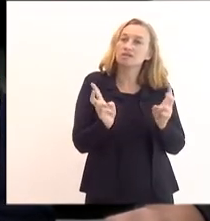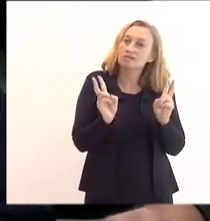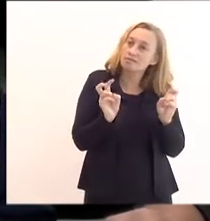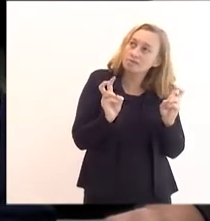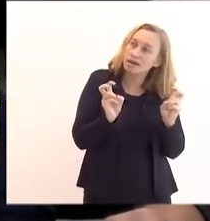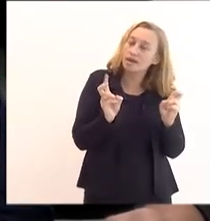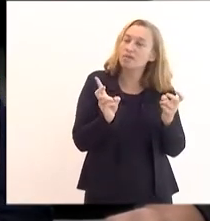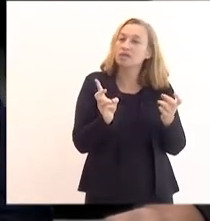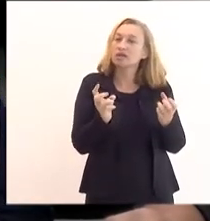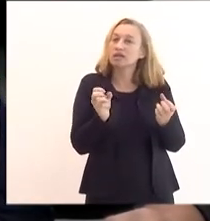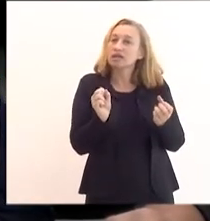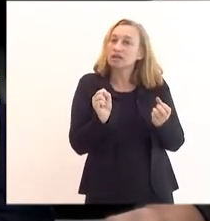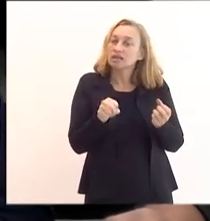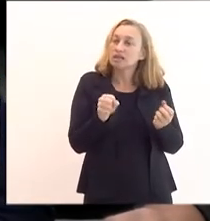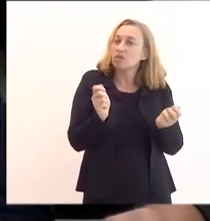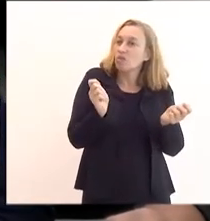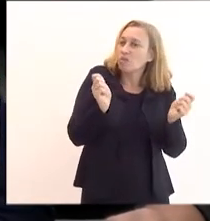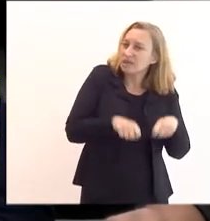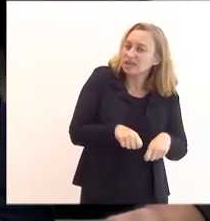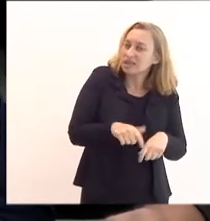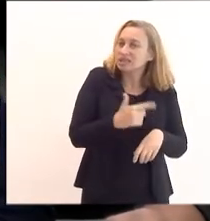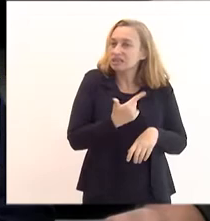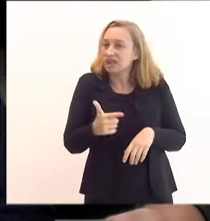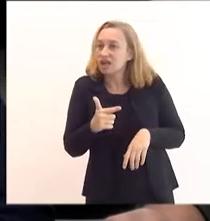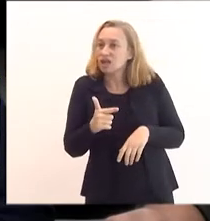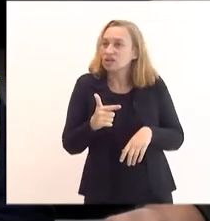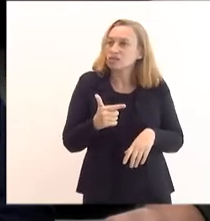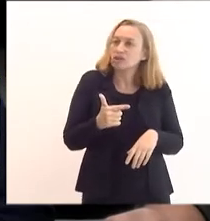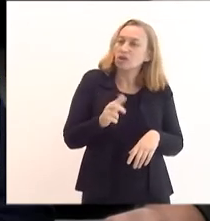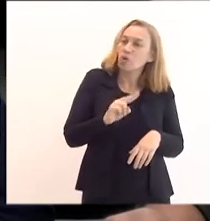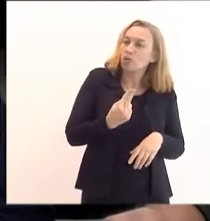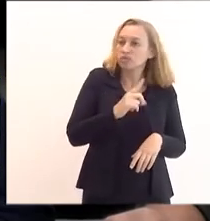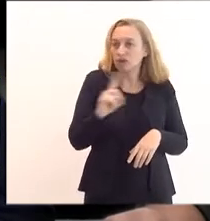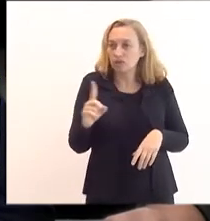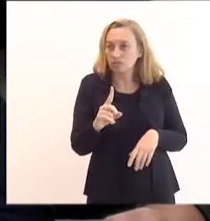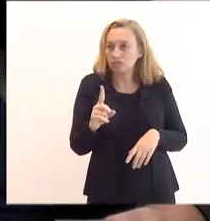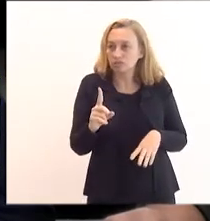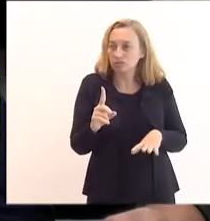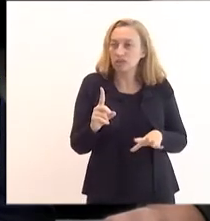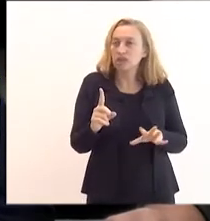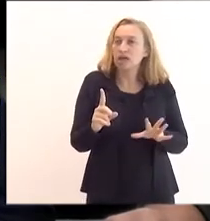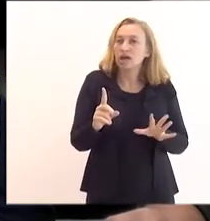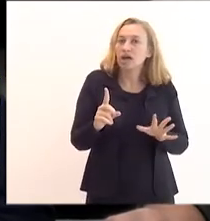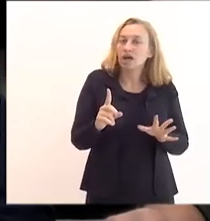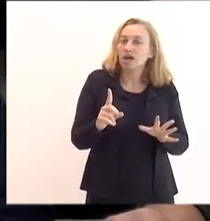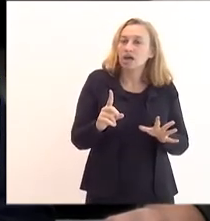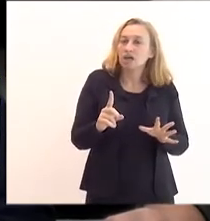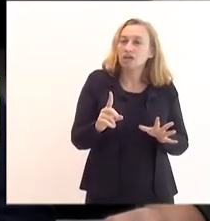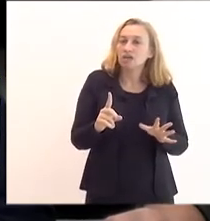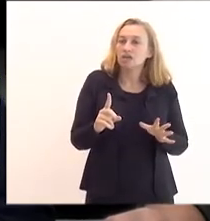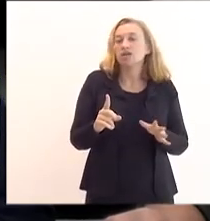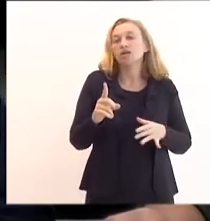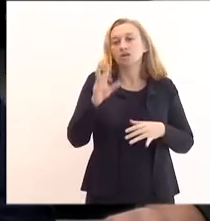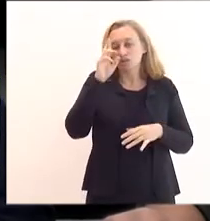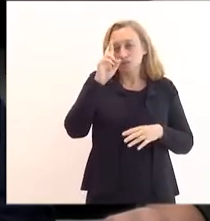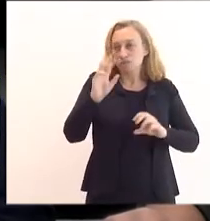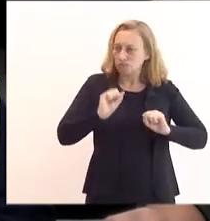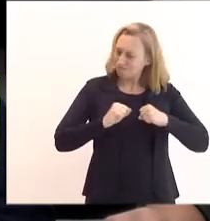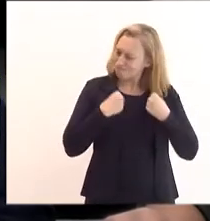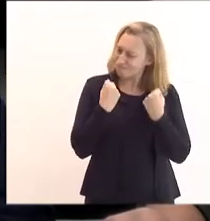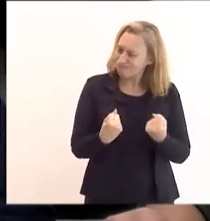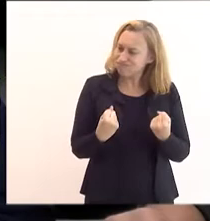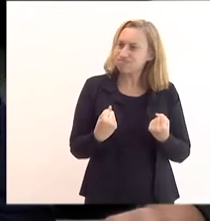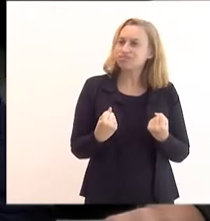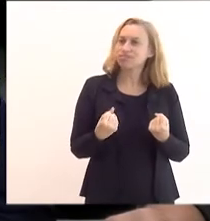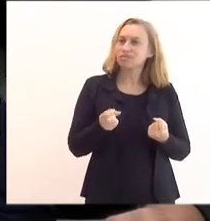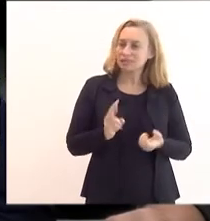temos competência ou não, é uma luta muito mais cultural, e Vossa Excelência tem sido precursor no Brasil disso, de fato, eu